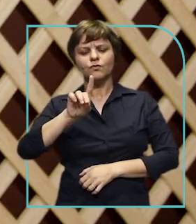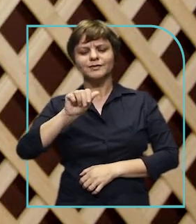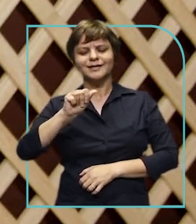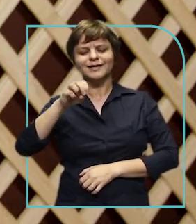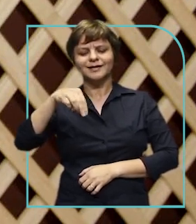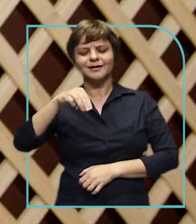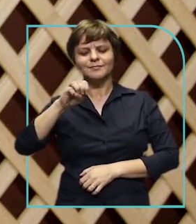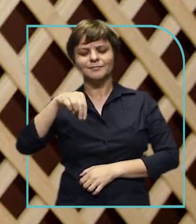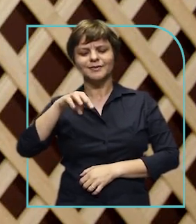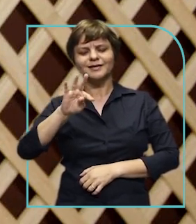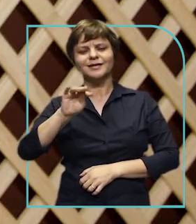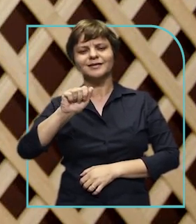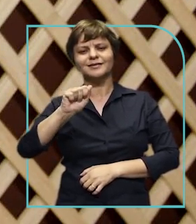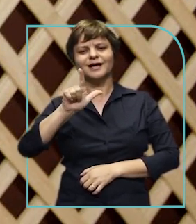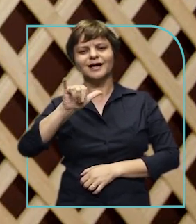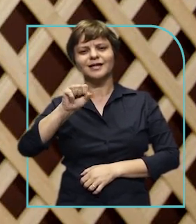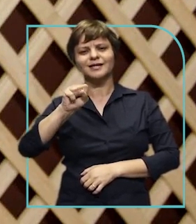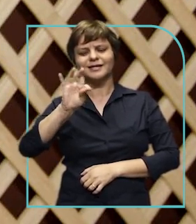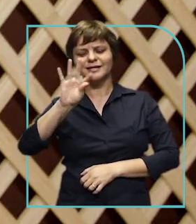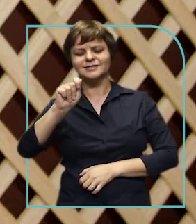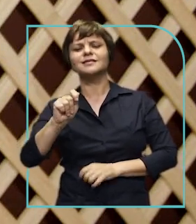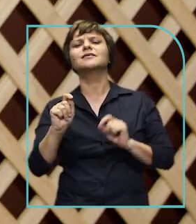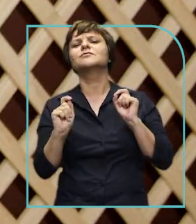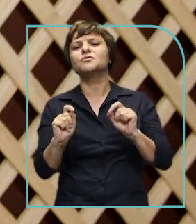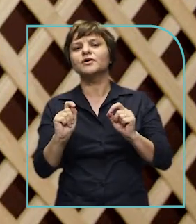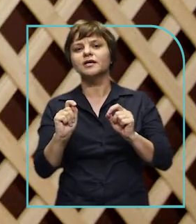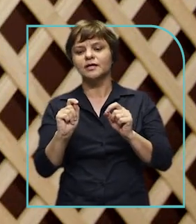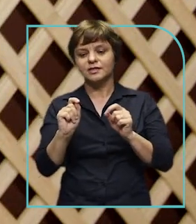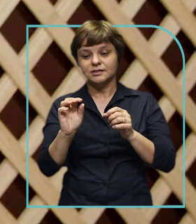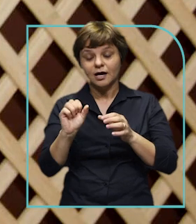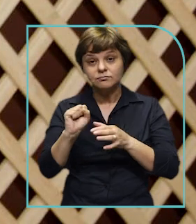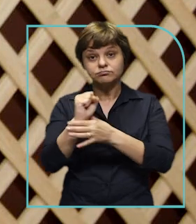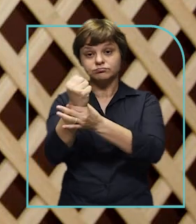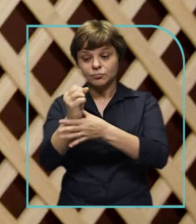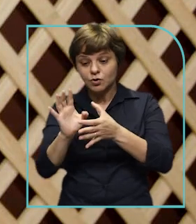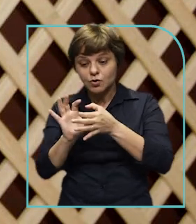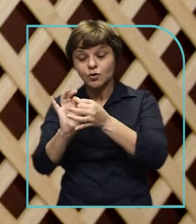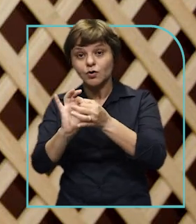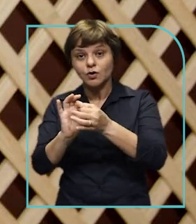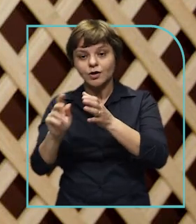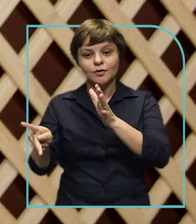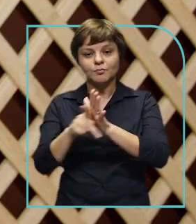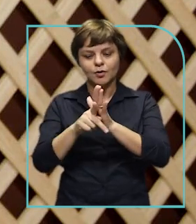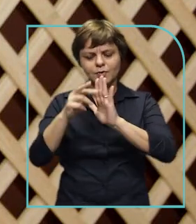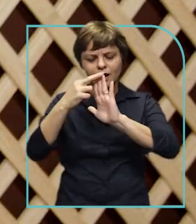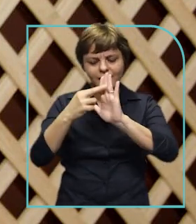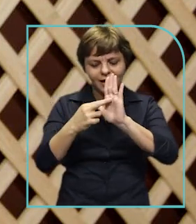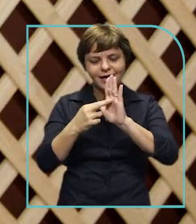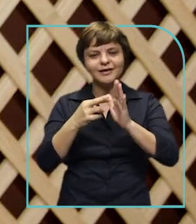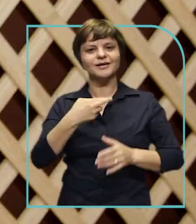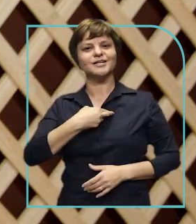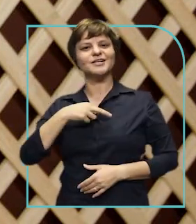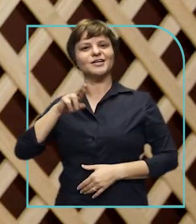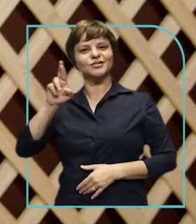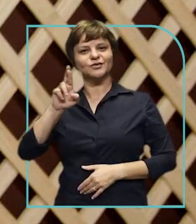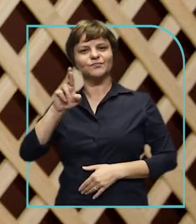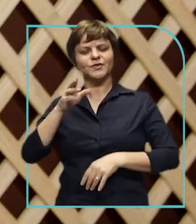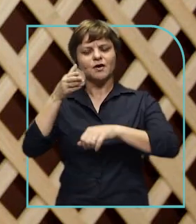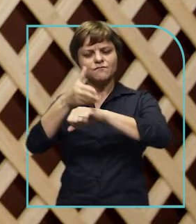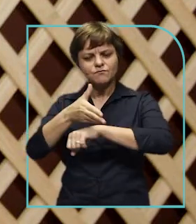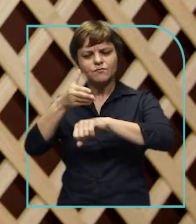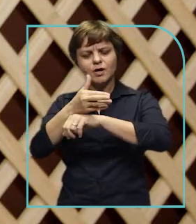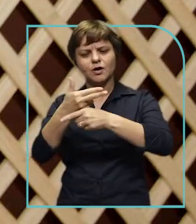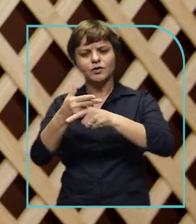seria um grupo fundamentalista? Ele vai estar apegado às questões da religião, colocar